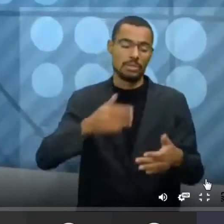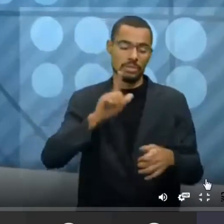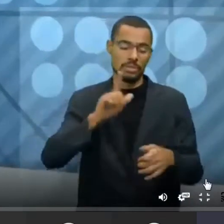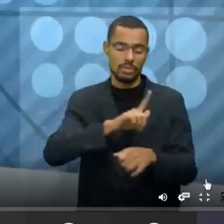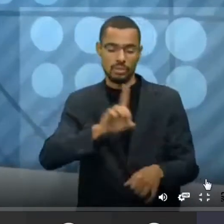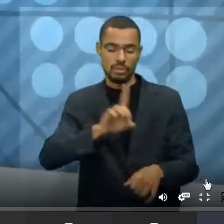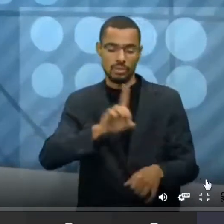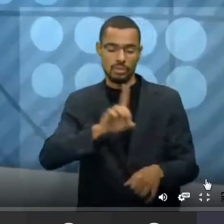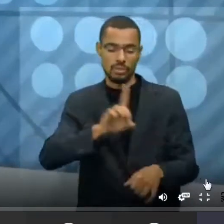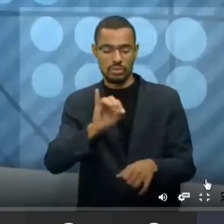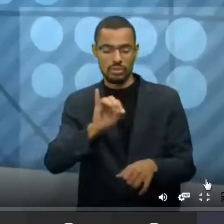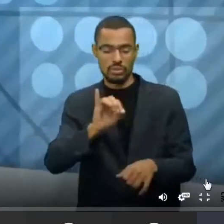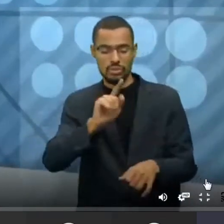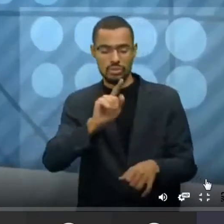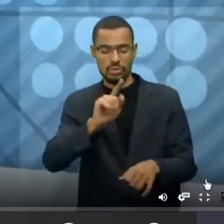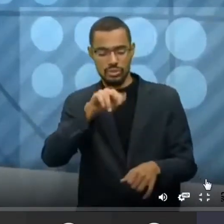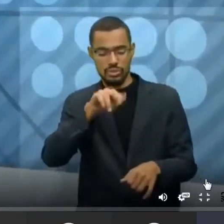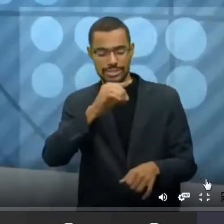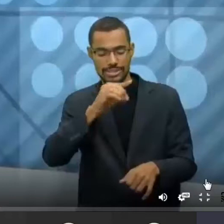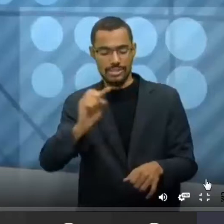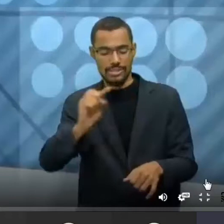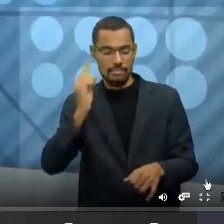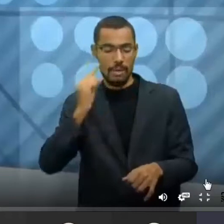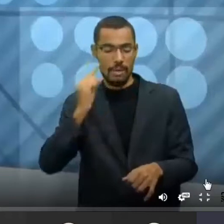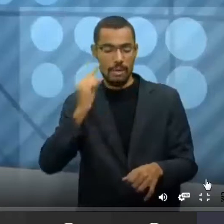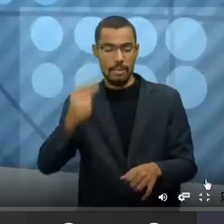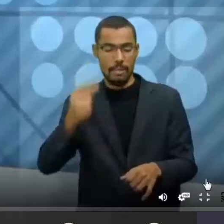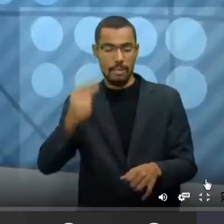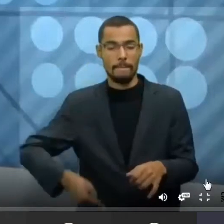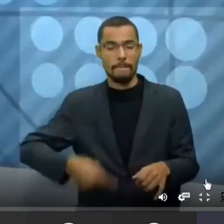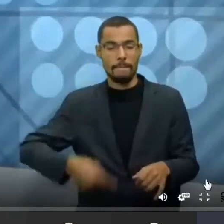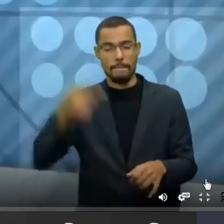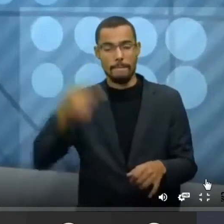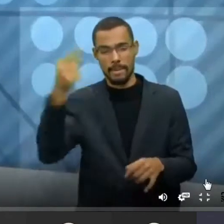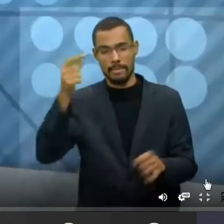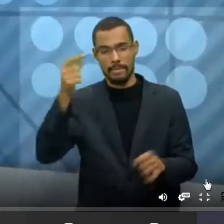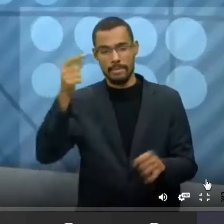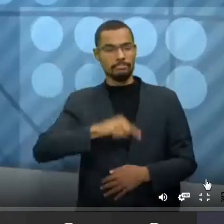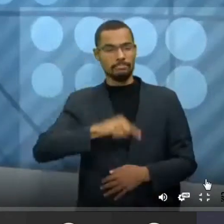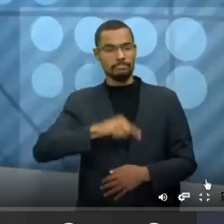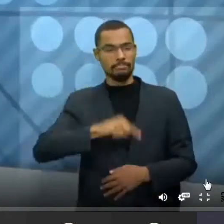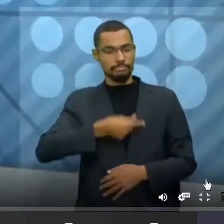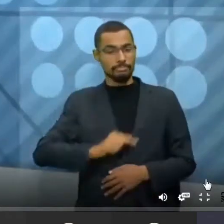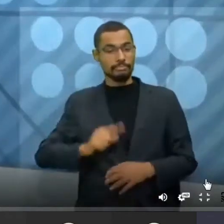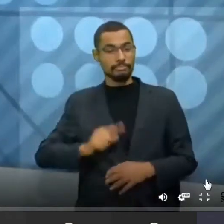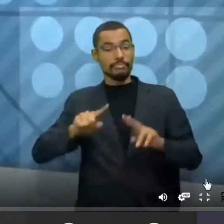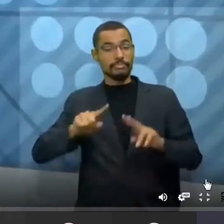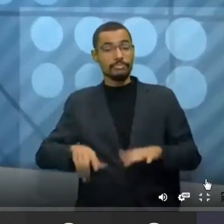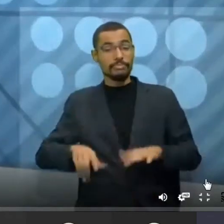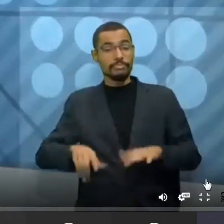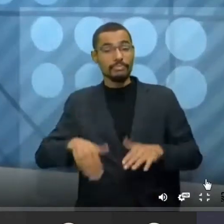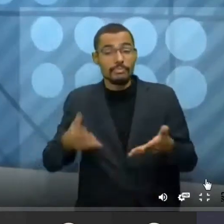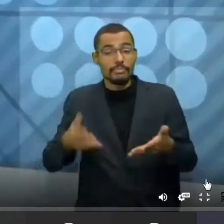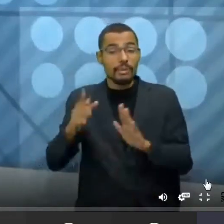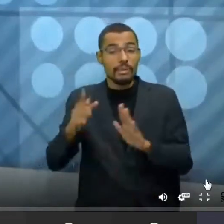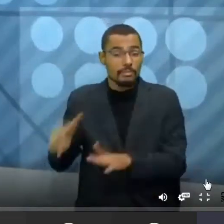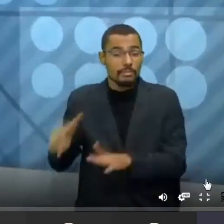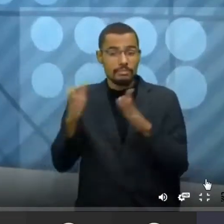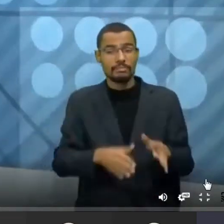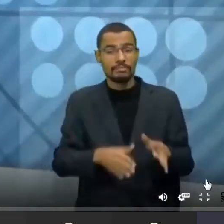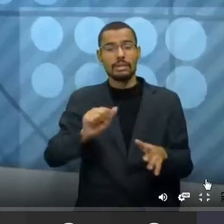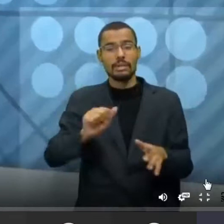então aí ainda ocorre digestão na primeira porção do intestino, e após, né, passando